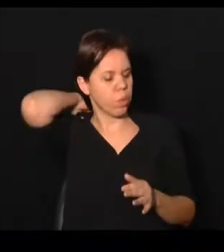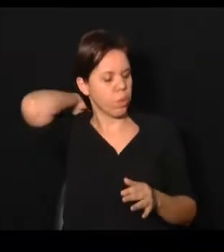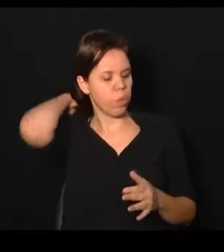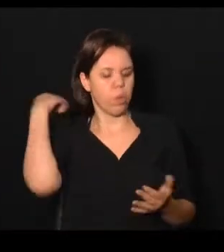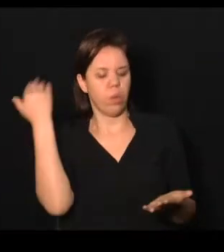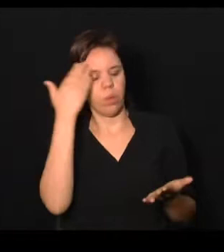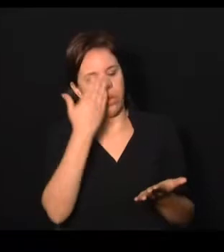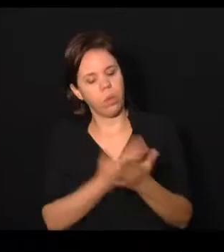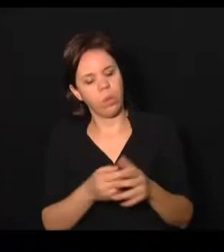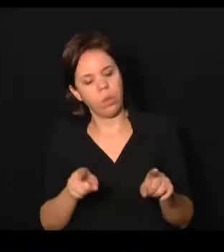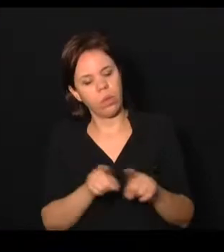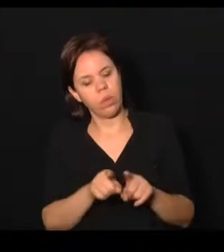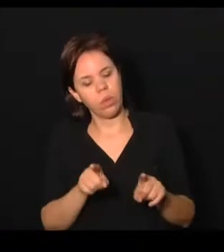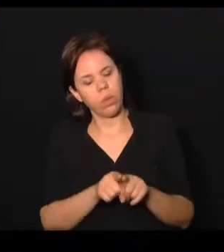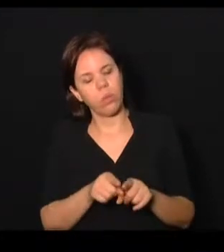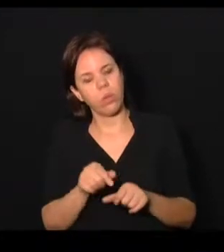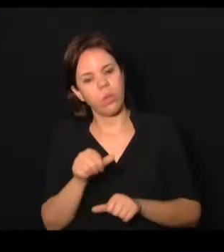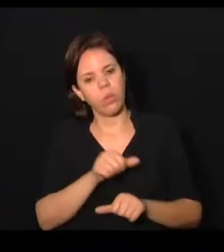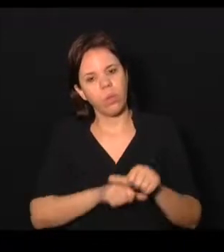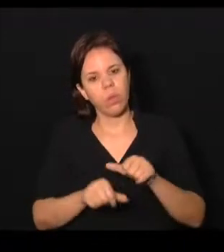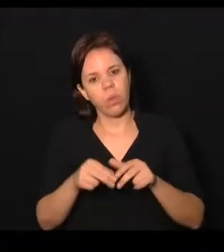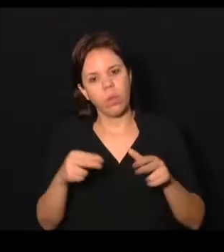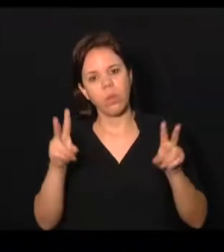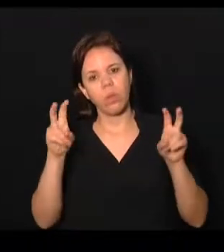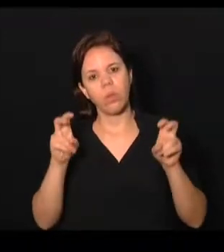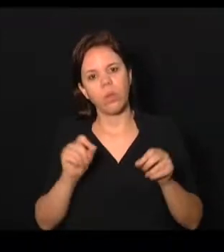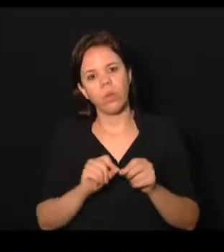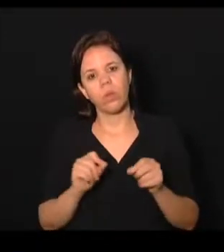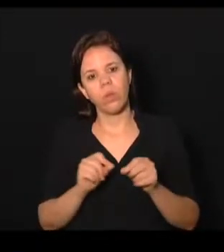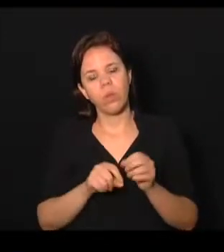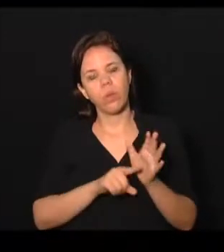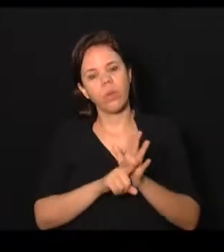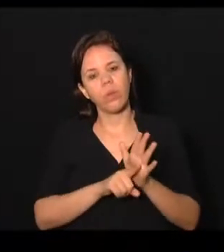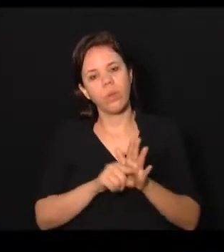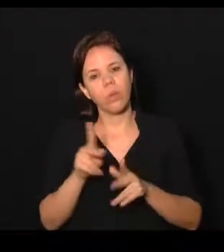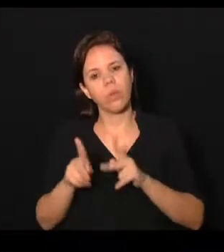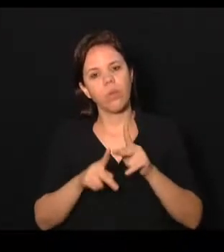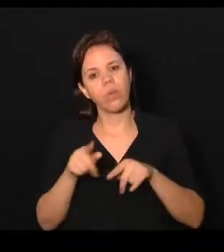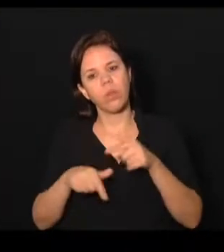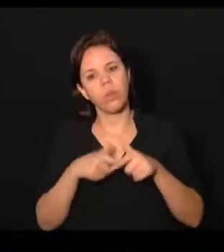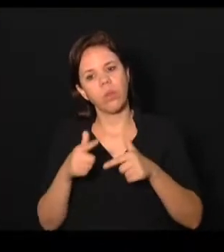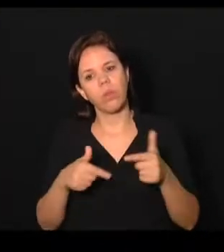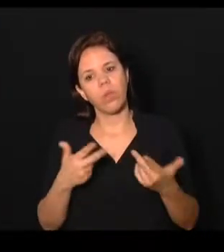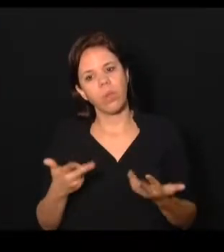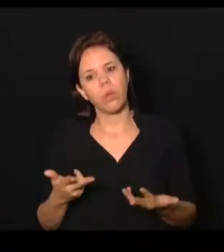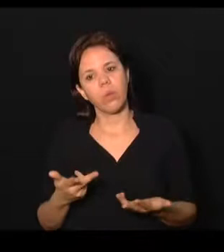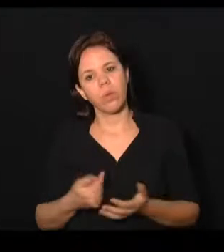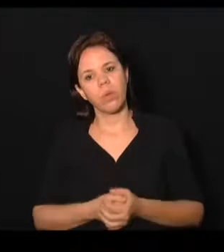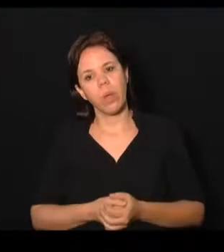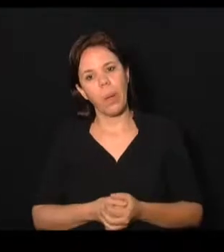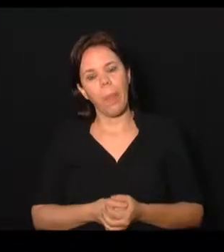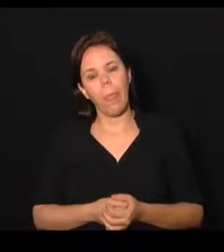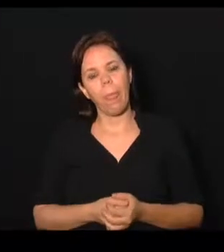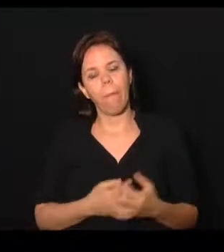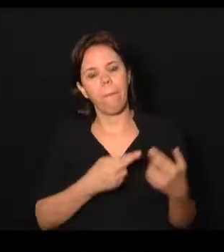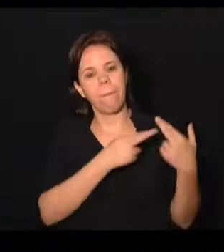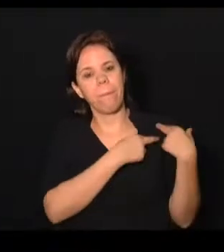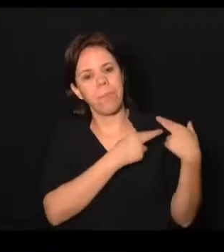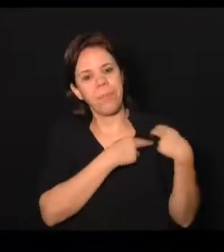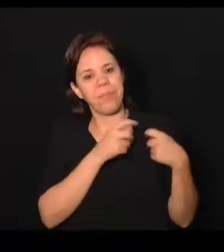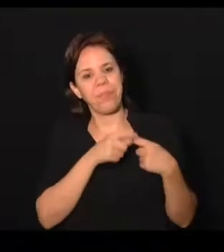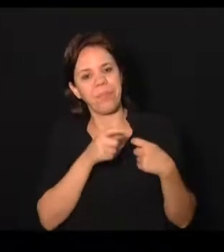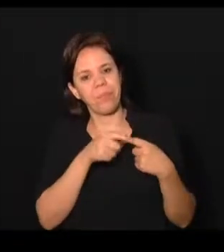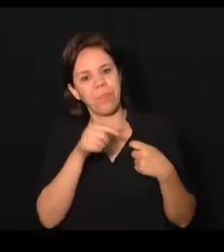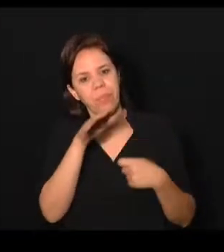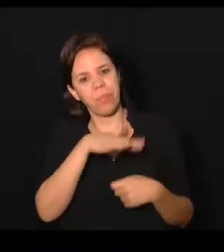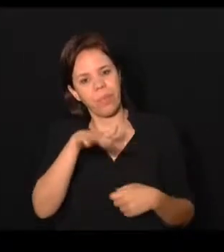até pelos próprios trâmites, né? De consultar as pessoas que trabalham com isso, no caso, os responsáveis médicos aí